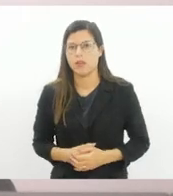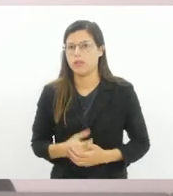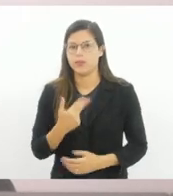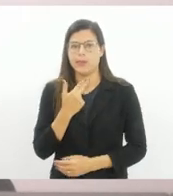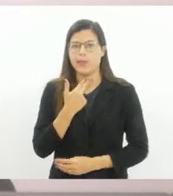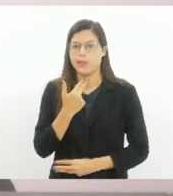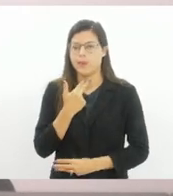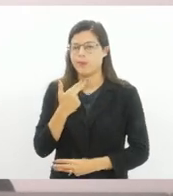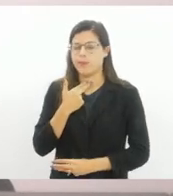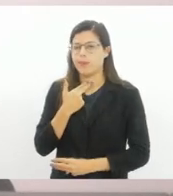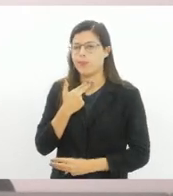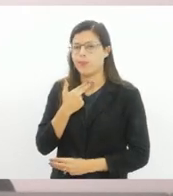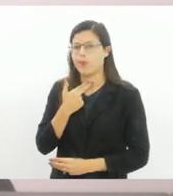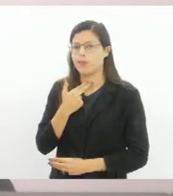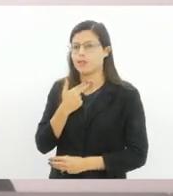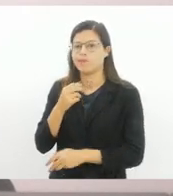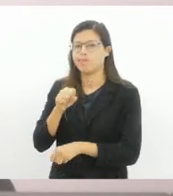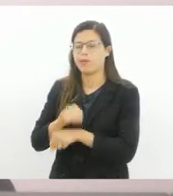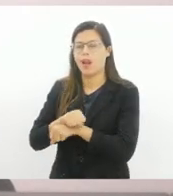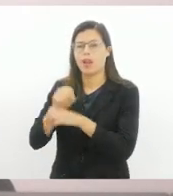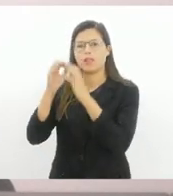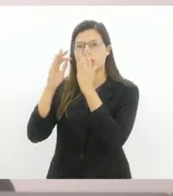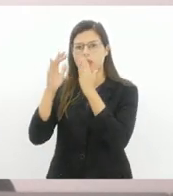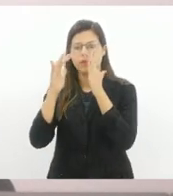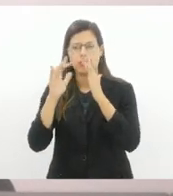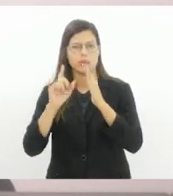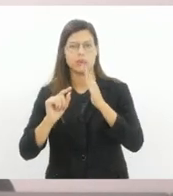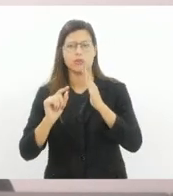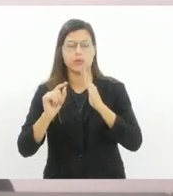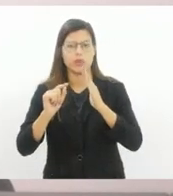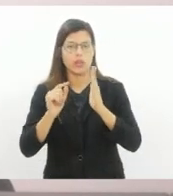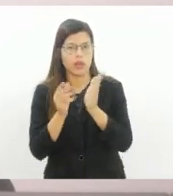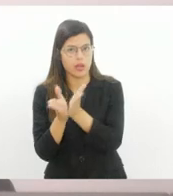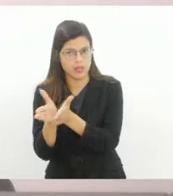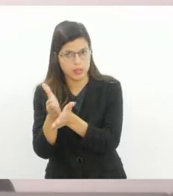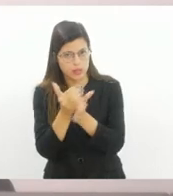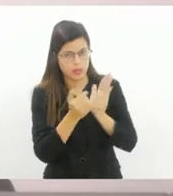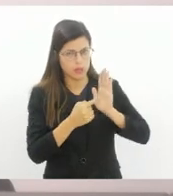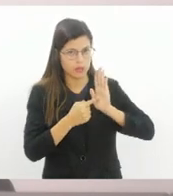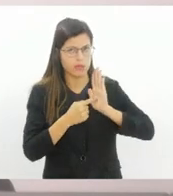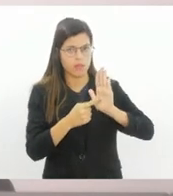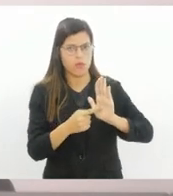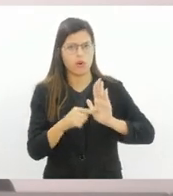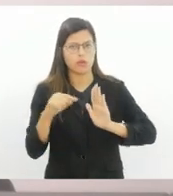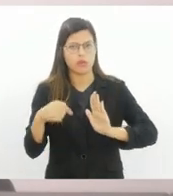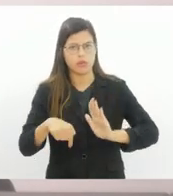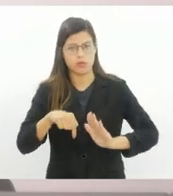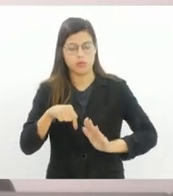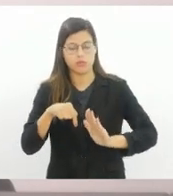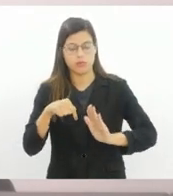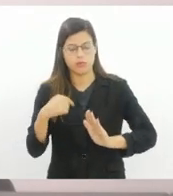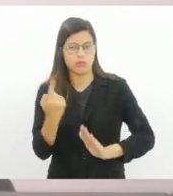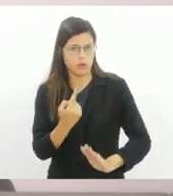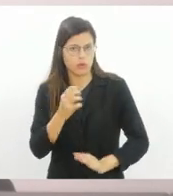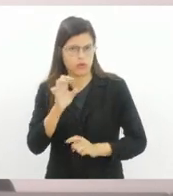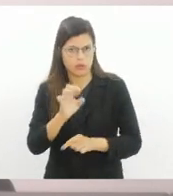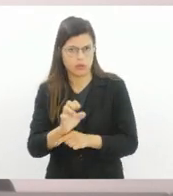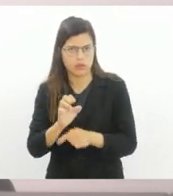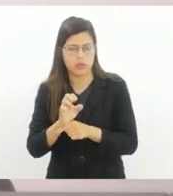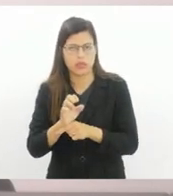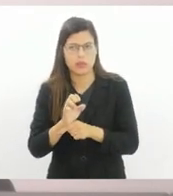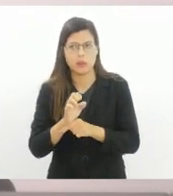deixar de fazer a reflexão de que os dados apontam que no nosso estado a gente tem